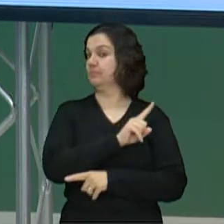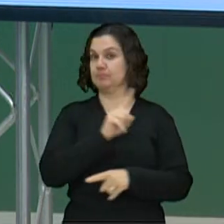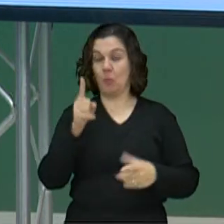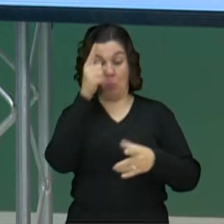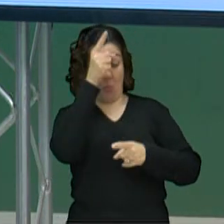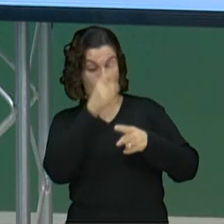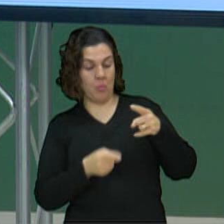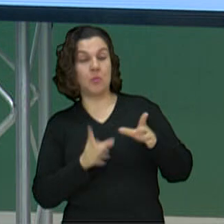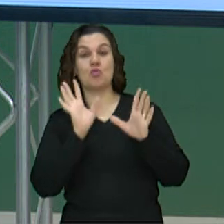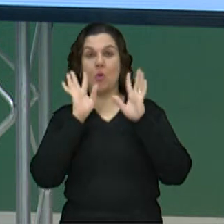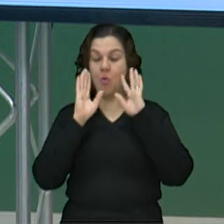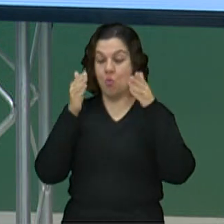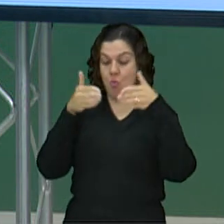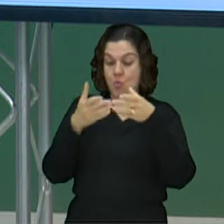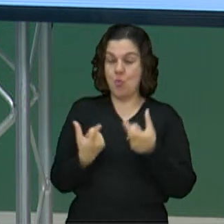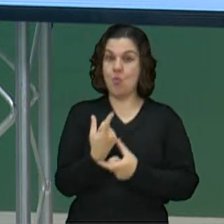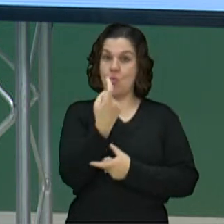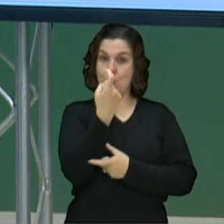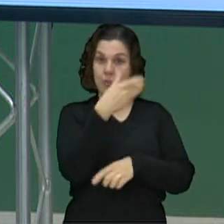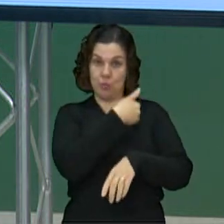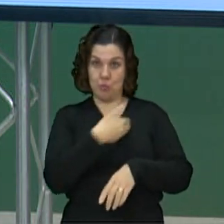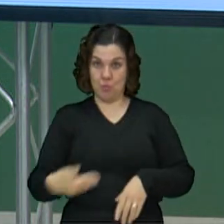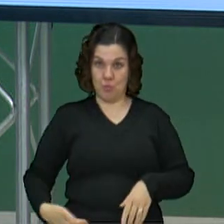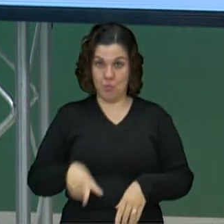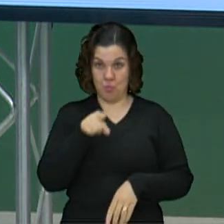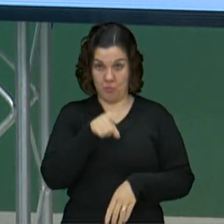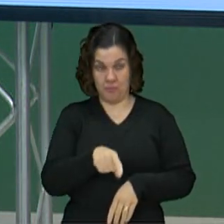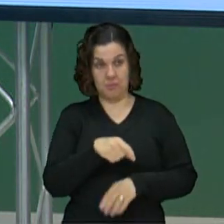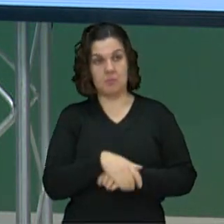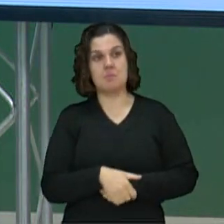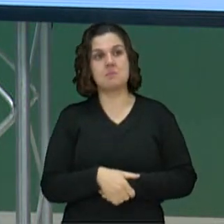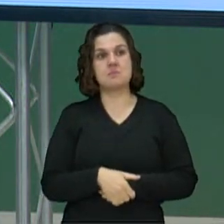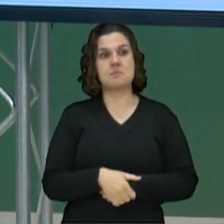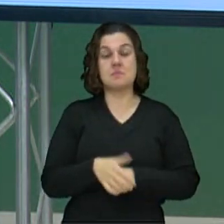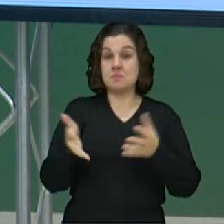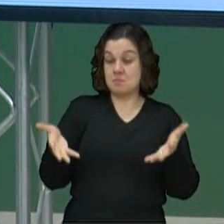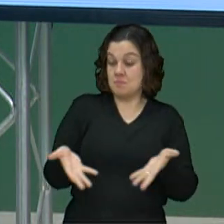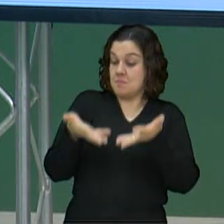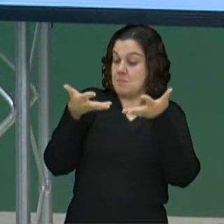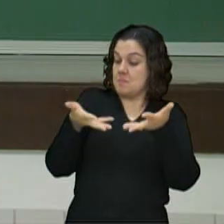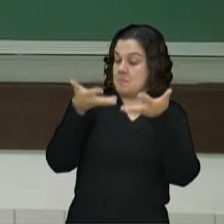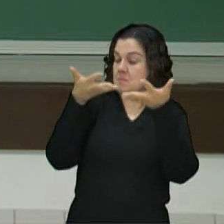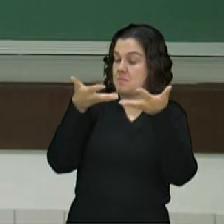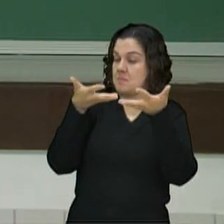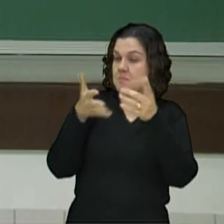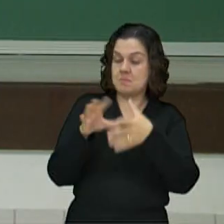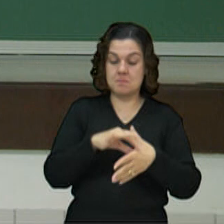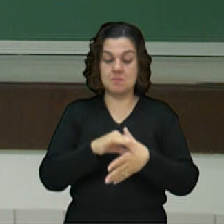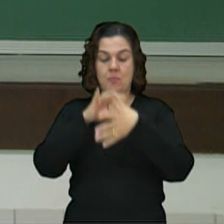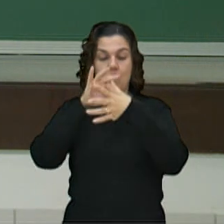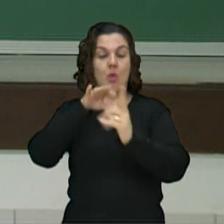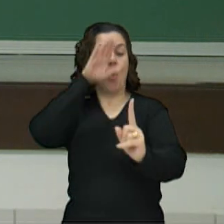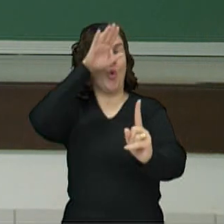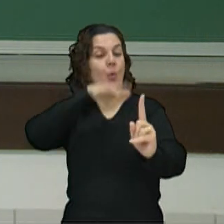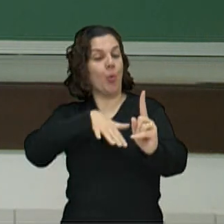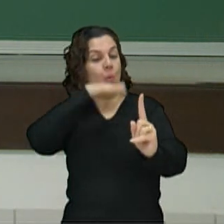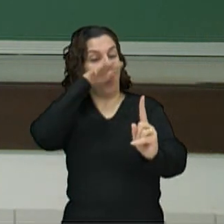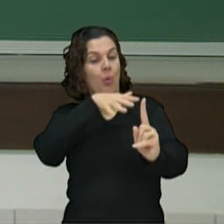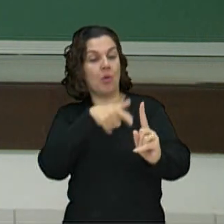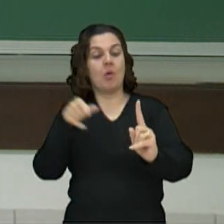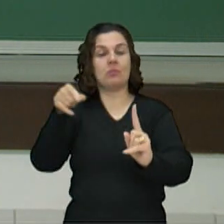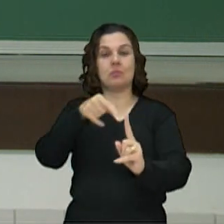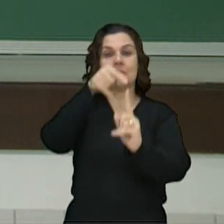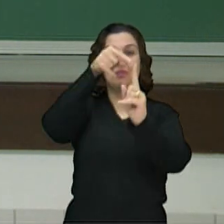Só existe o partido do governo. Culto ao líder. Esse líder passa então a ser cultuado